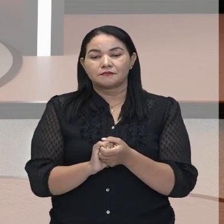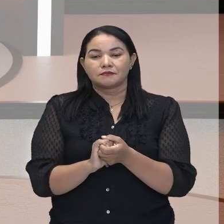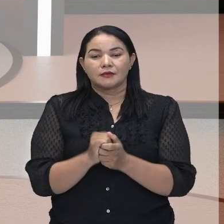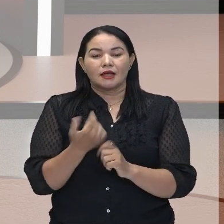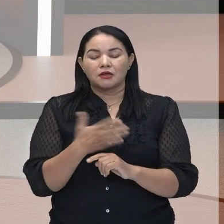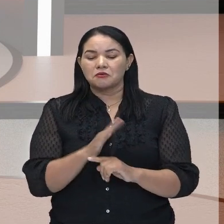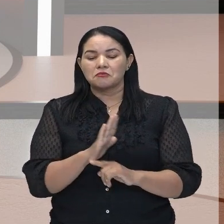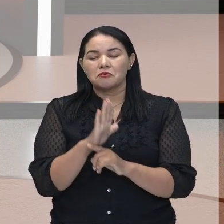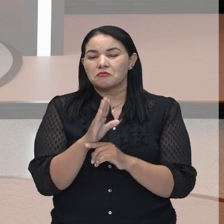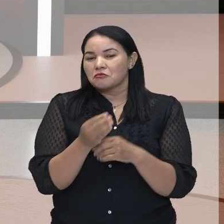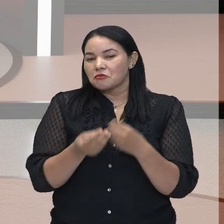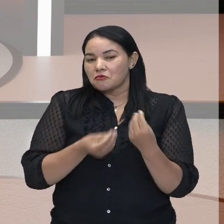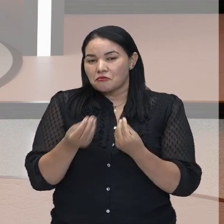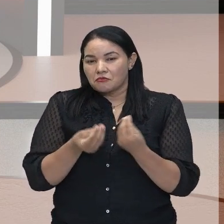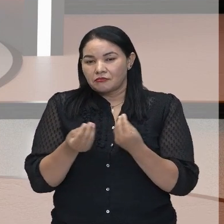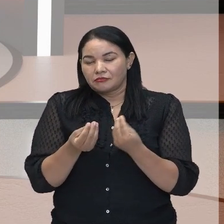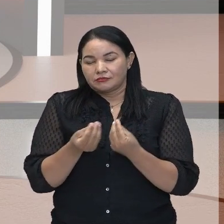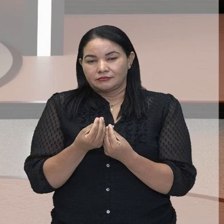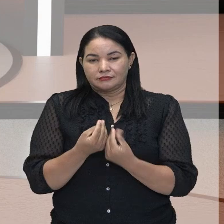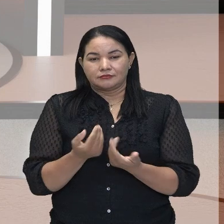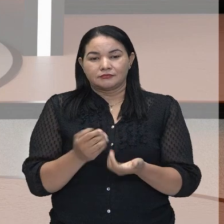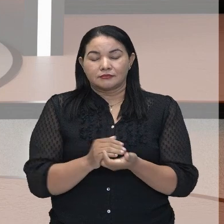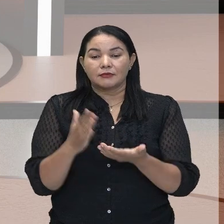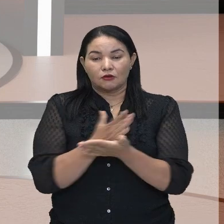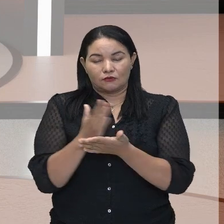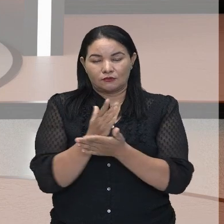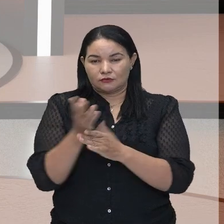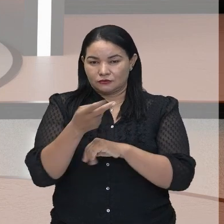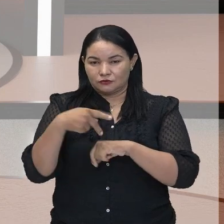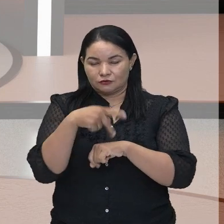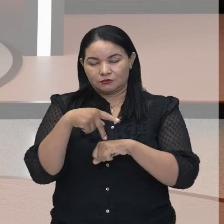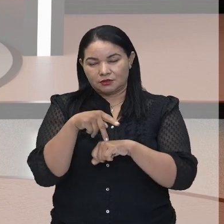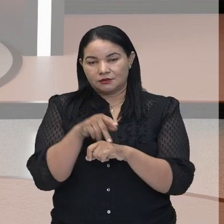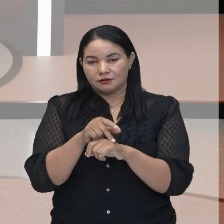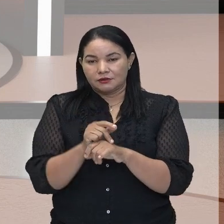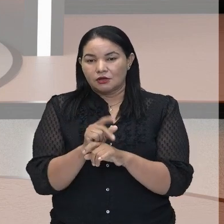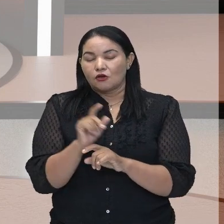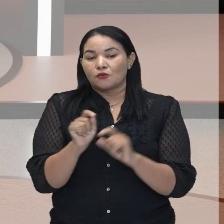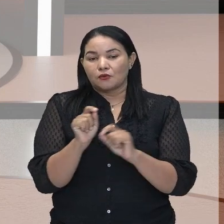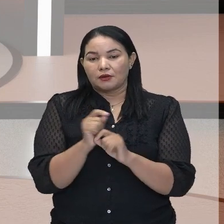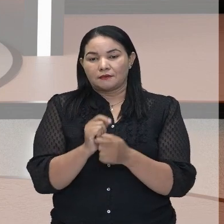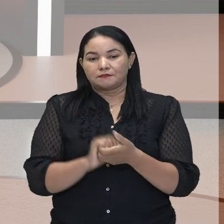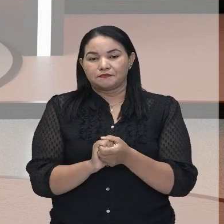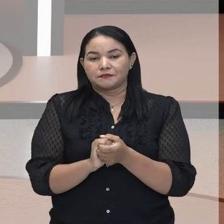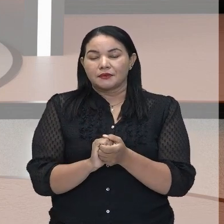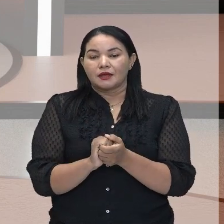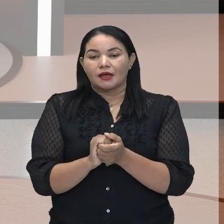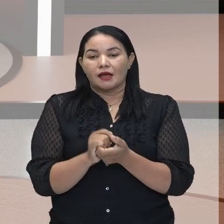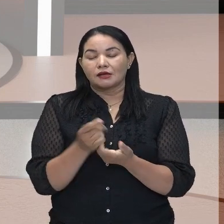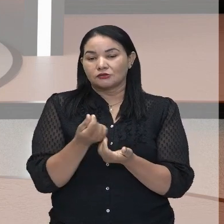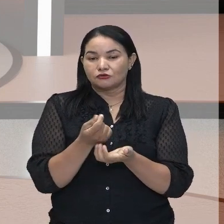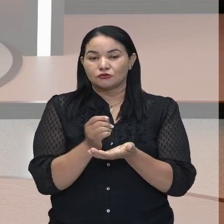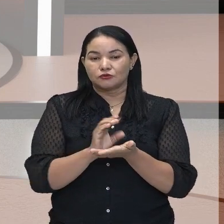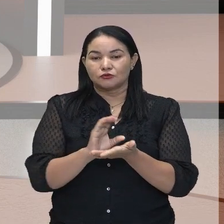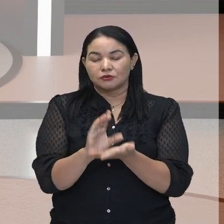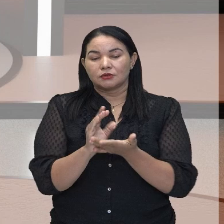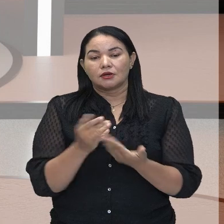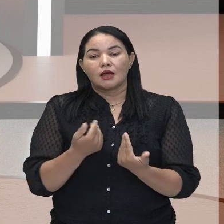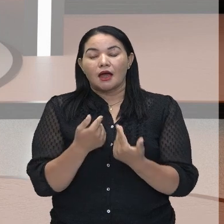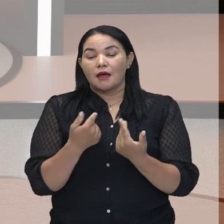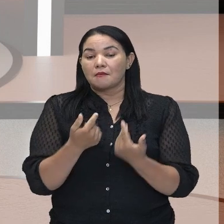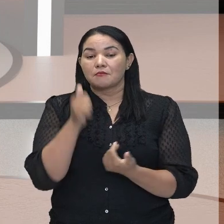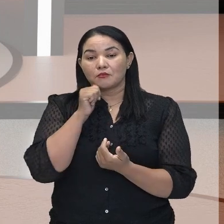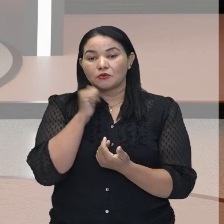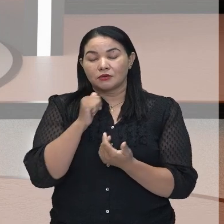por alguns países aí. Vários países, gente, estão aderindo o quê? Um bônus bebê, colocando ali a mulher para ter